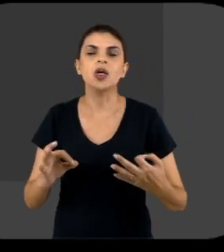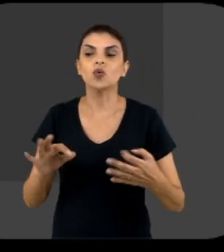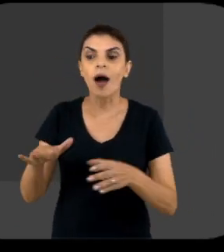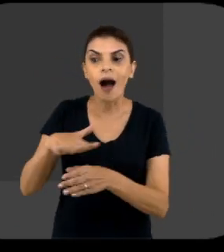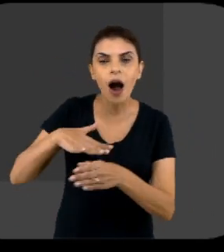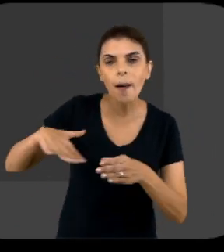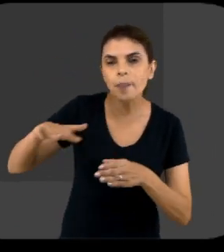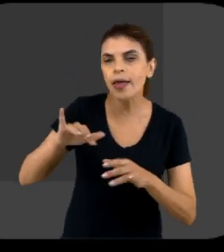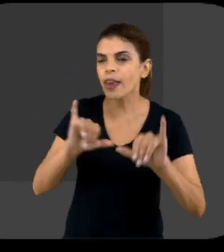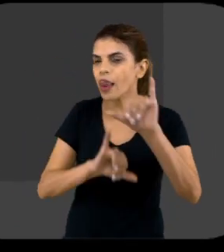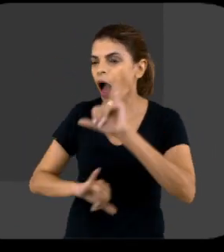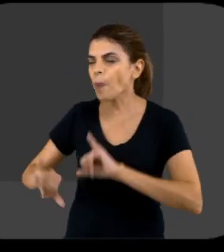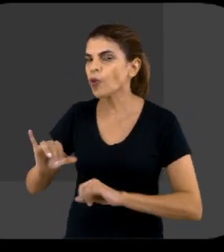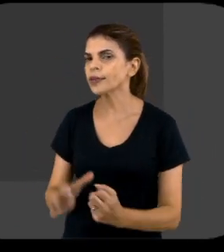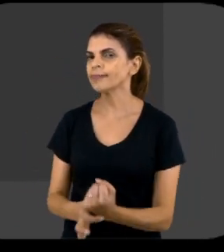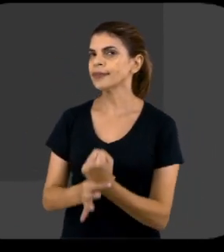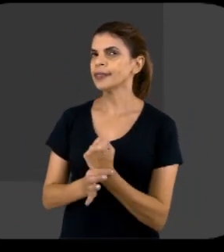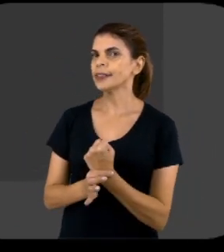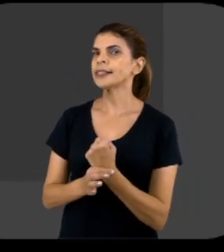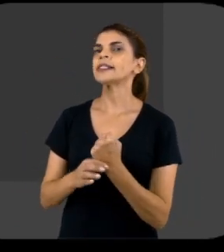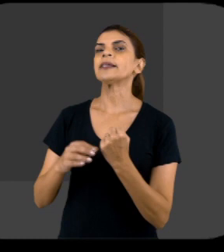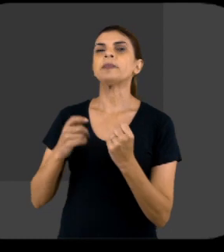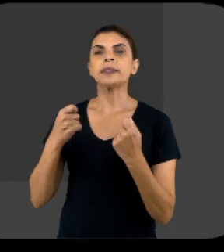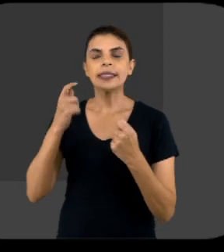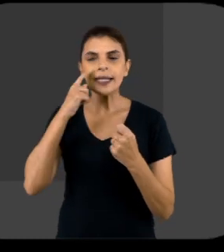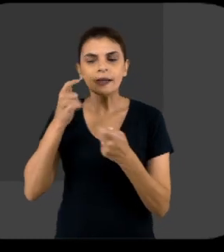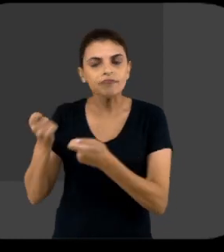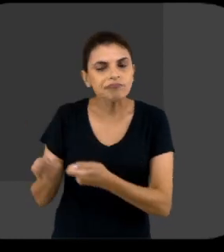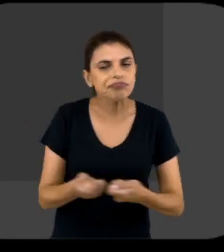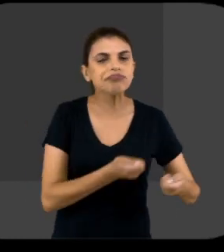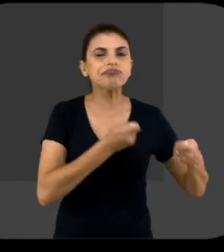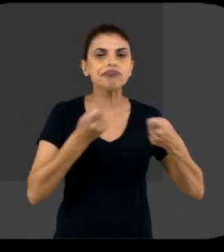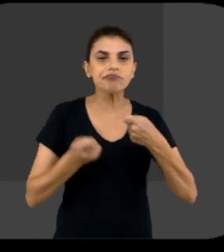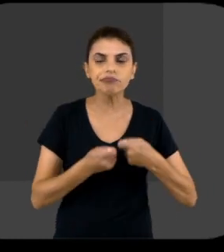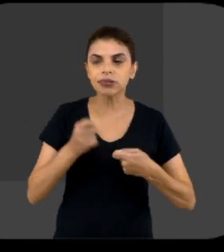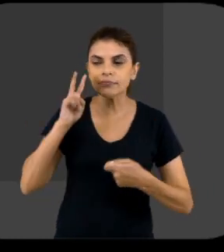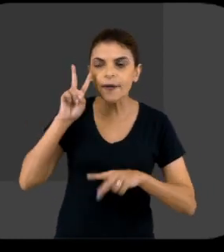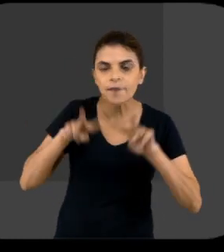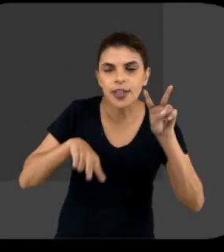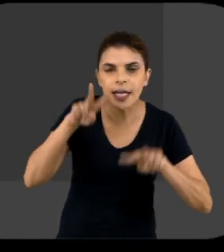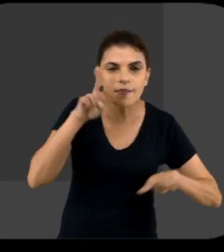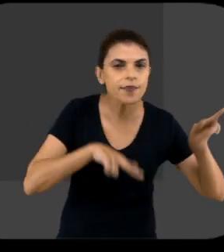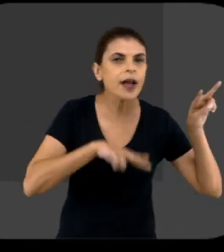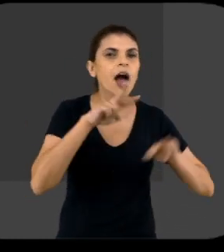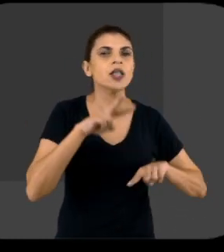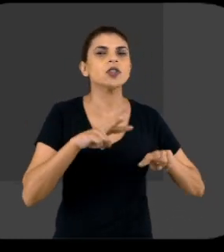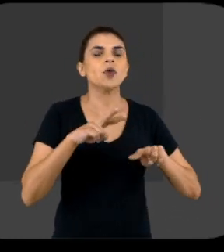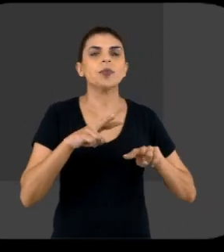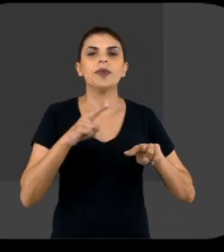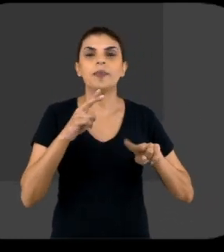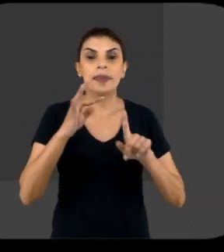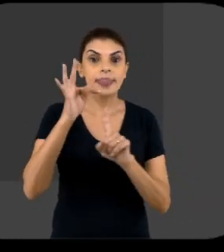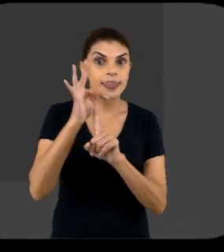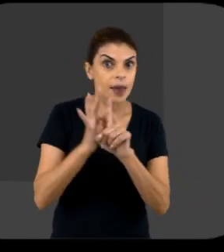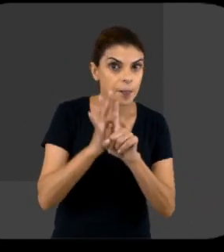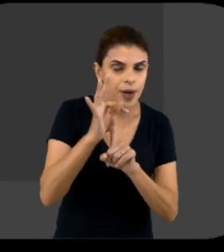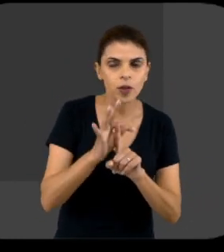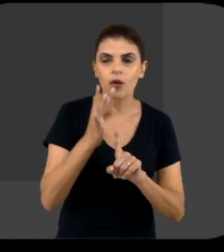do ambiente de laboratório, então você precisa fazer uma verificação periódica de temperatura e